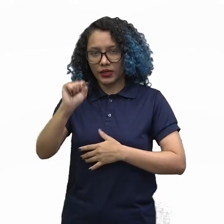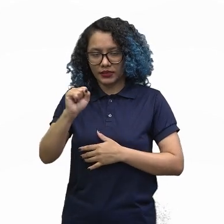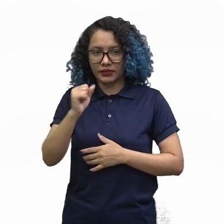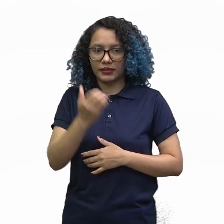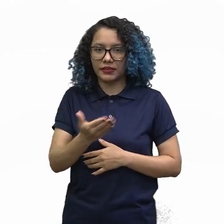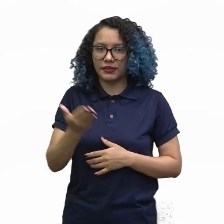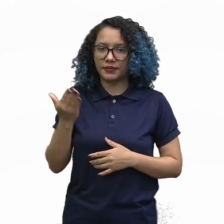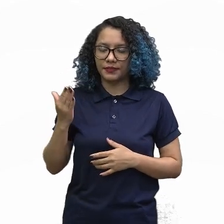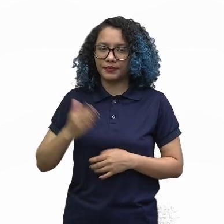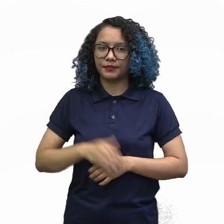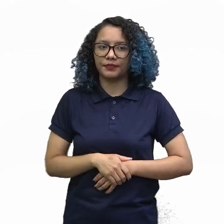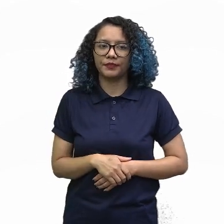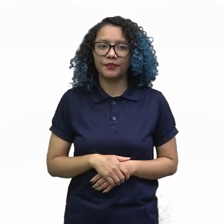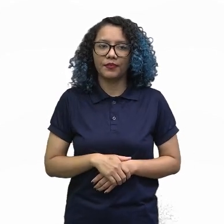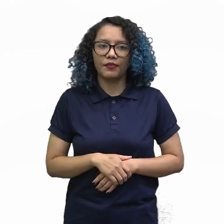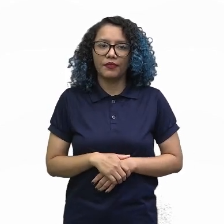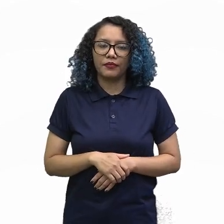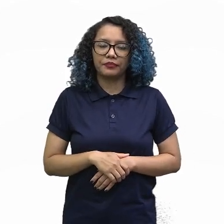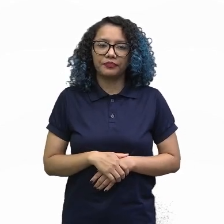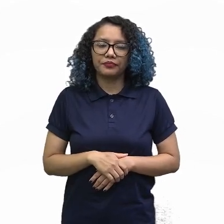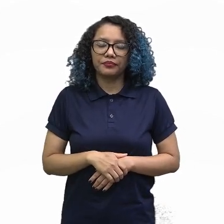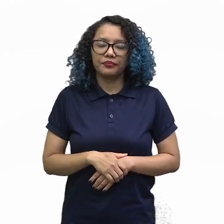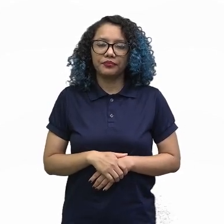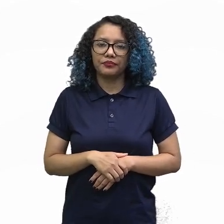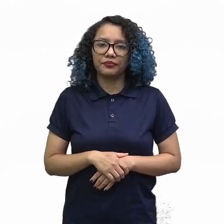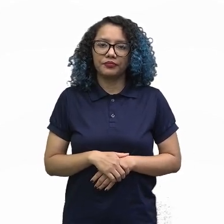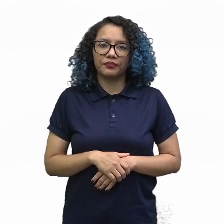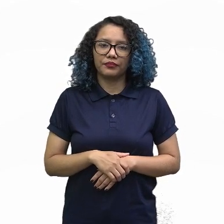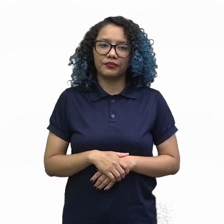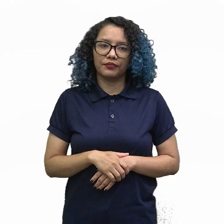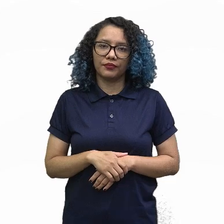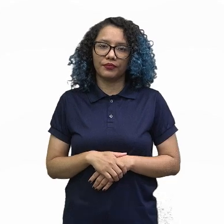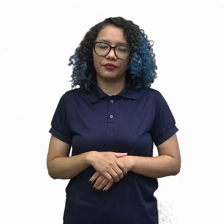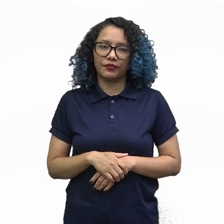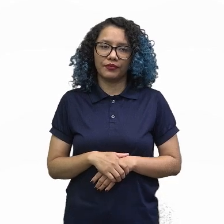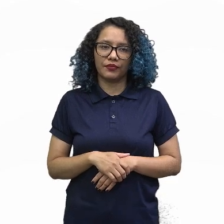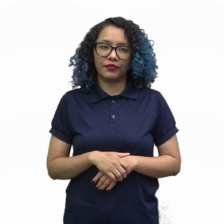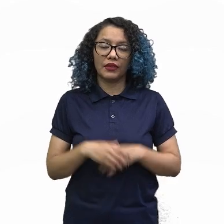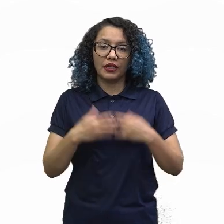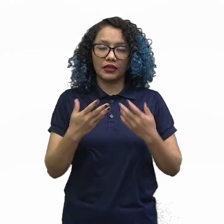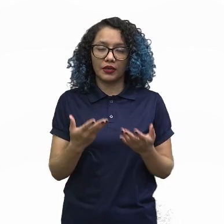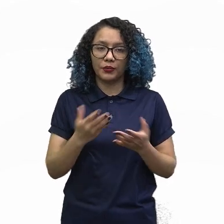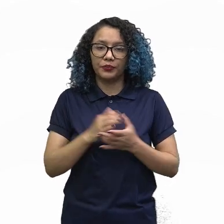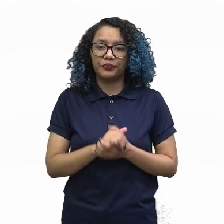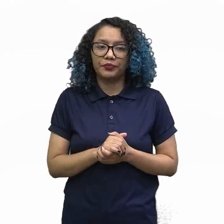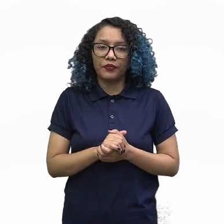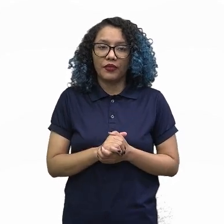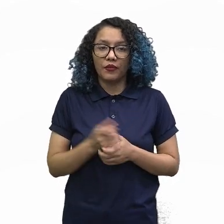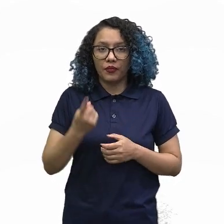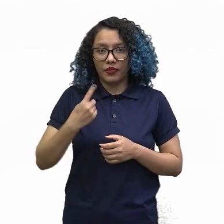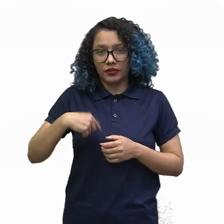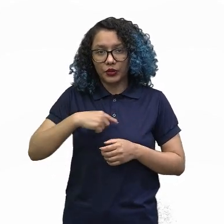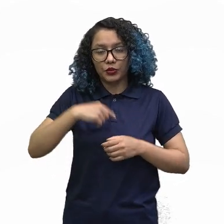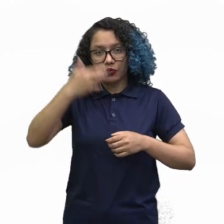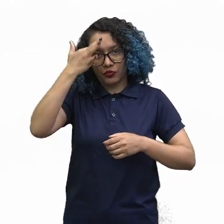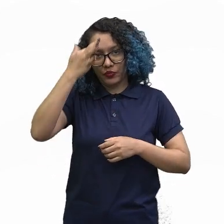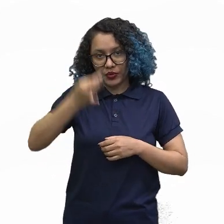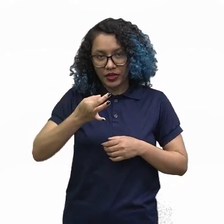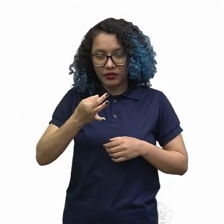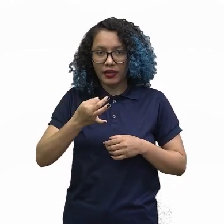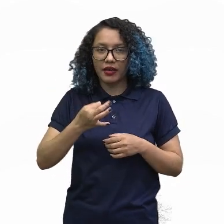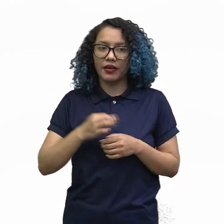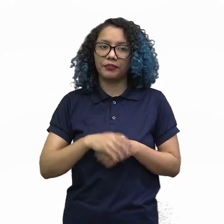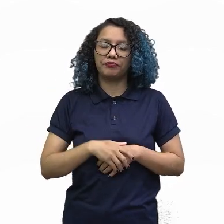Prestes. E dentro do processo de compreender esse Brasil de meados do século XX, nós temos um fato